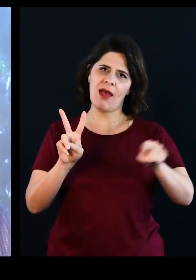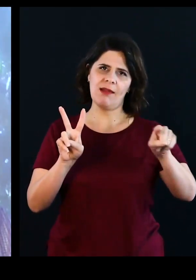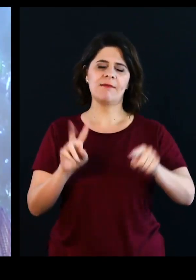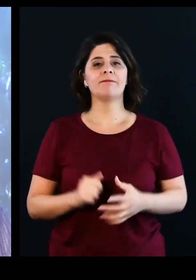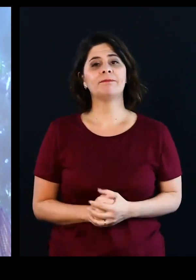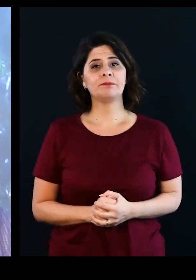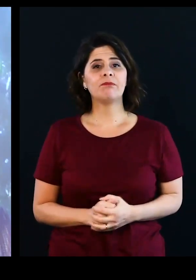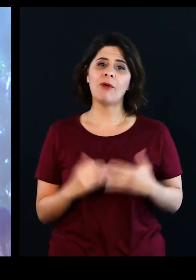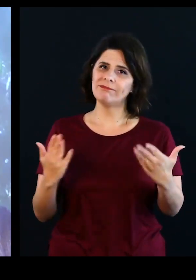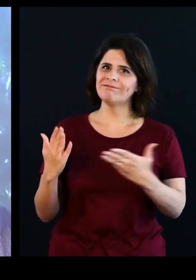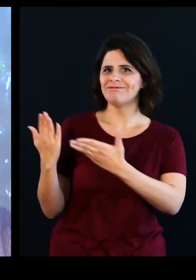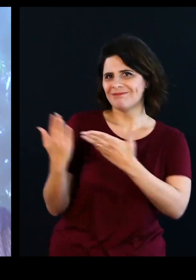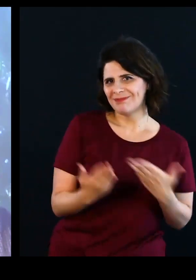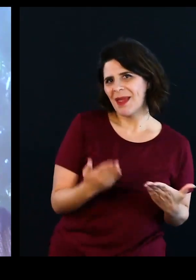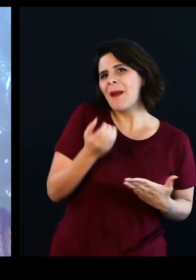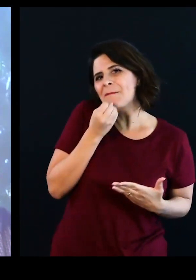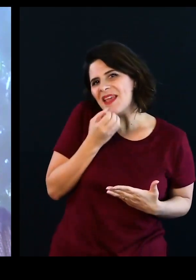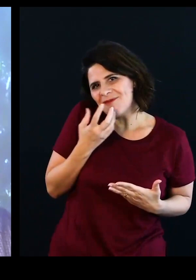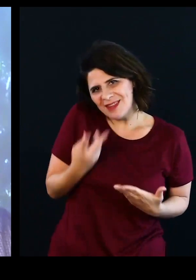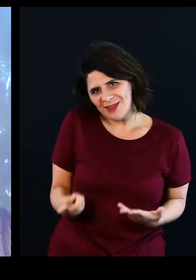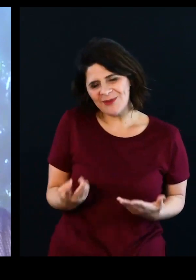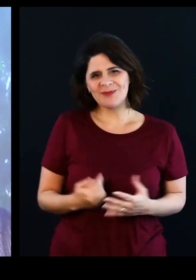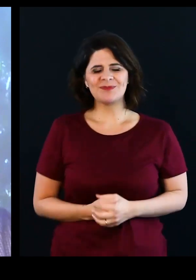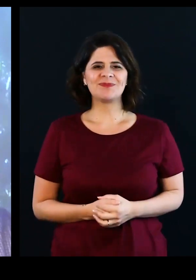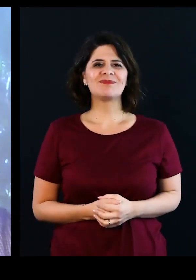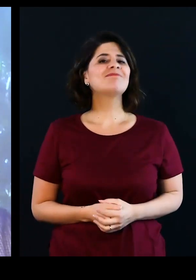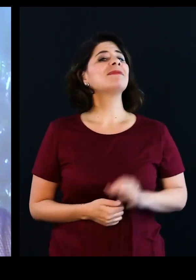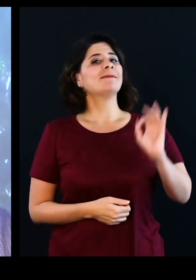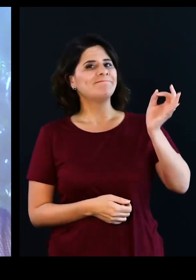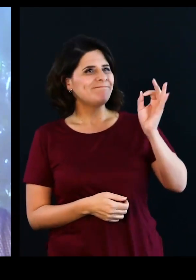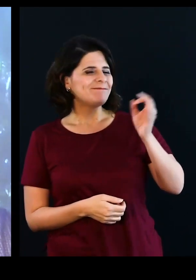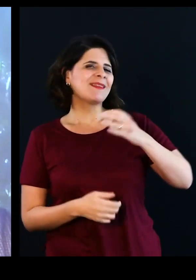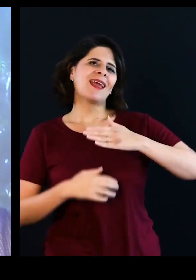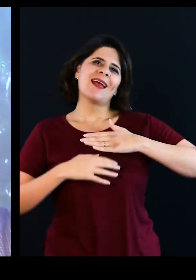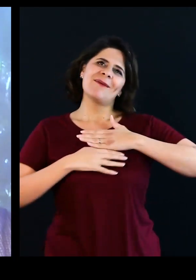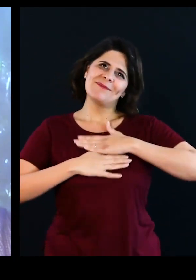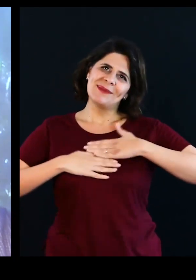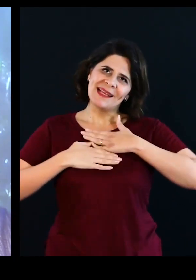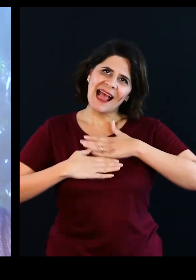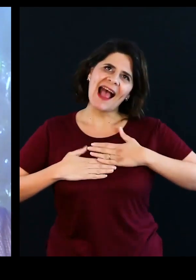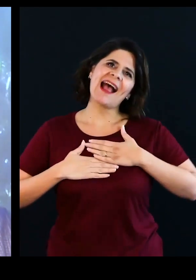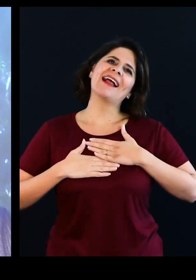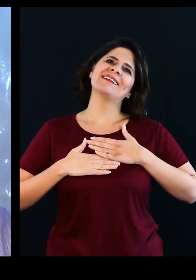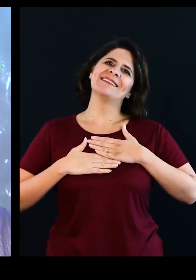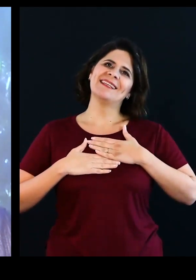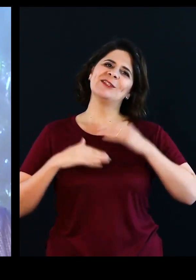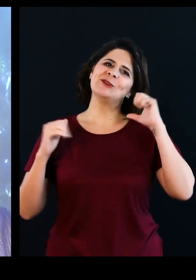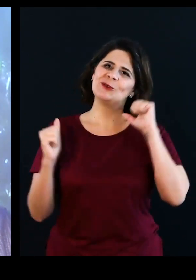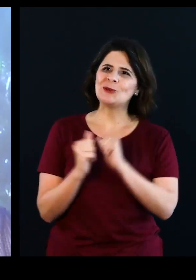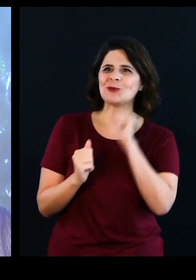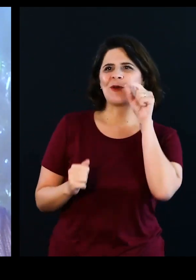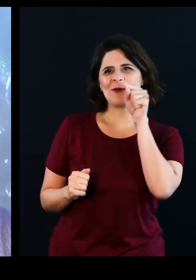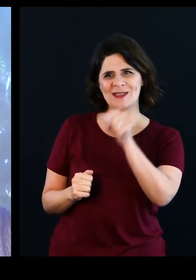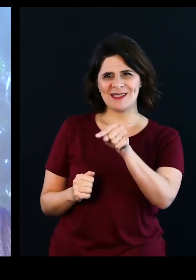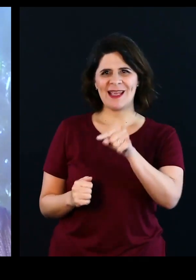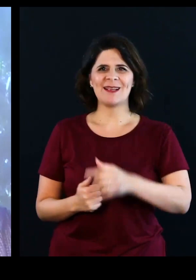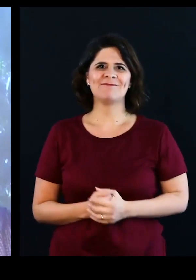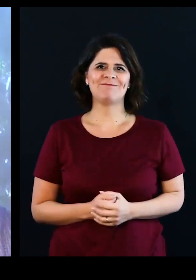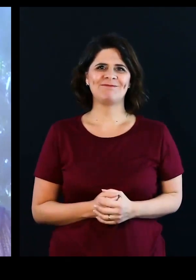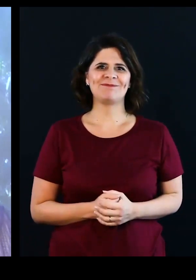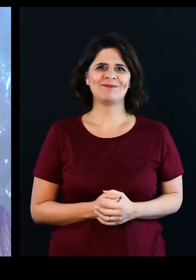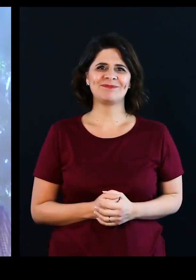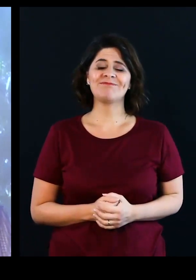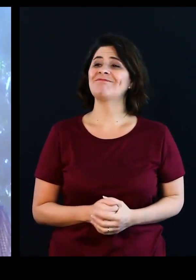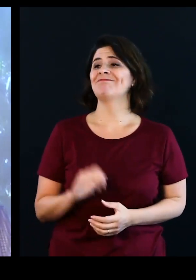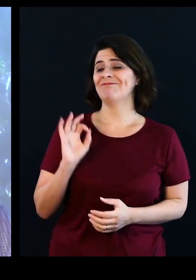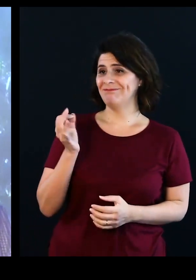bem-vindo. Obrigado, Saron. Muito prazer estar aqui com você. Velhos tempos nunca são esquecidos, como